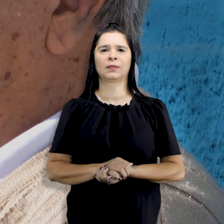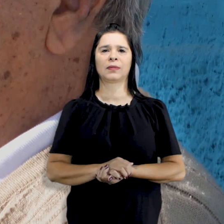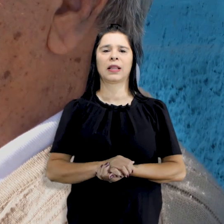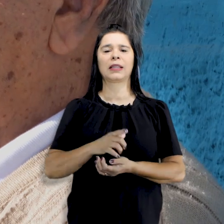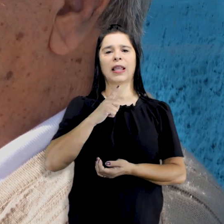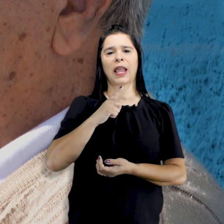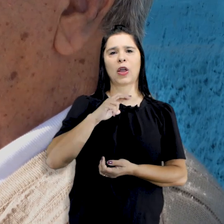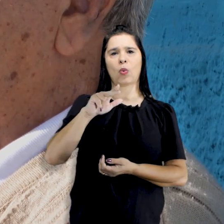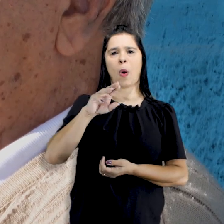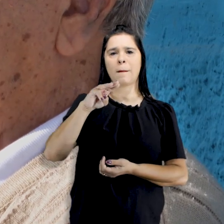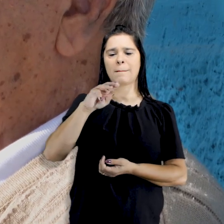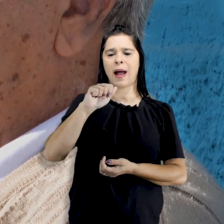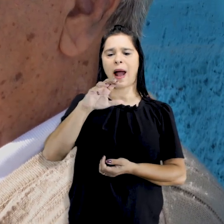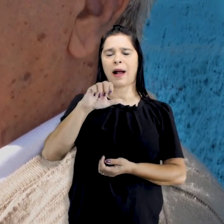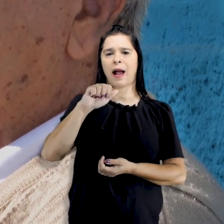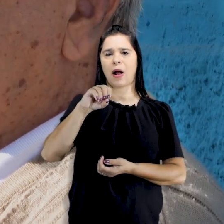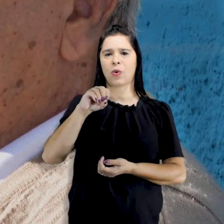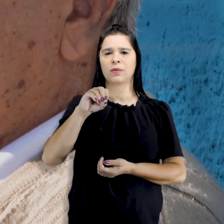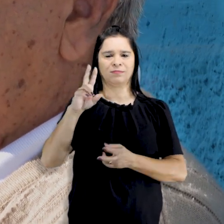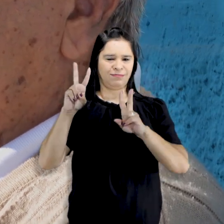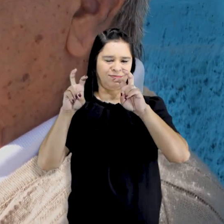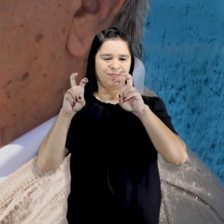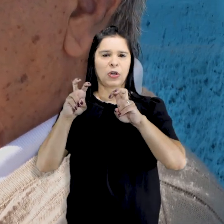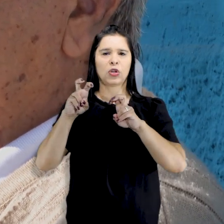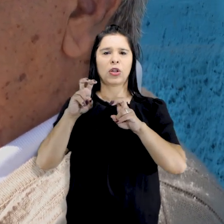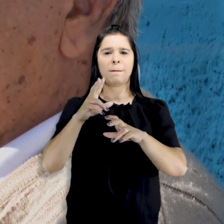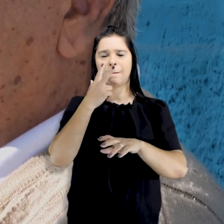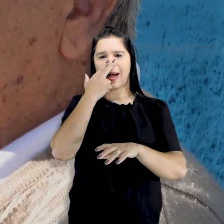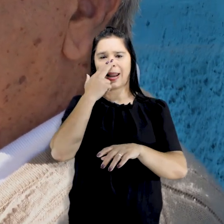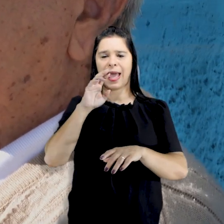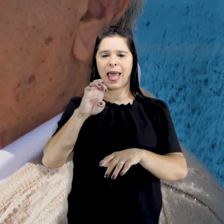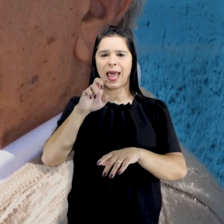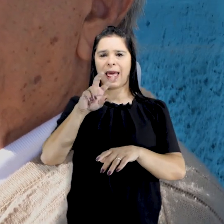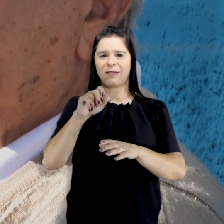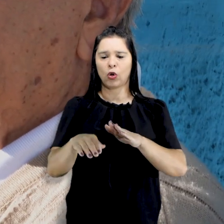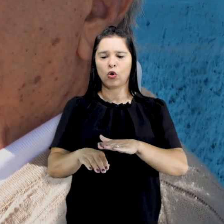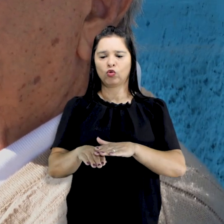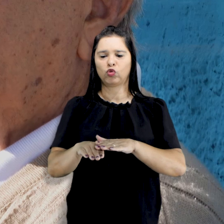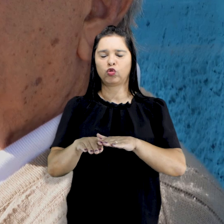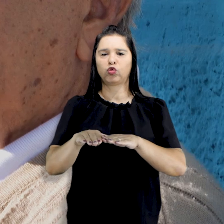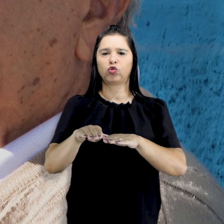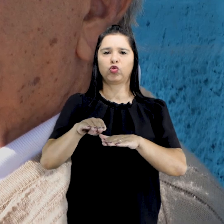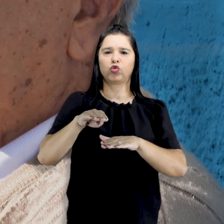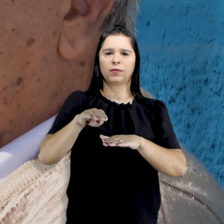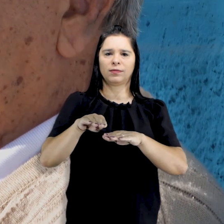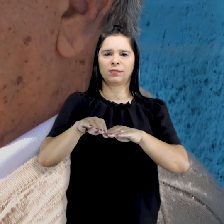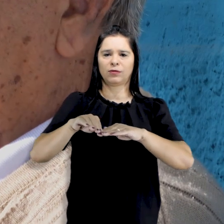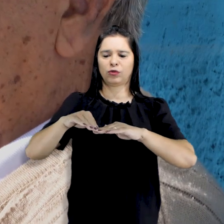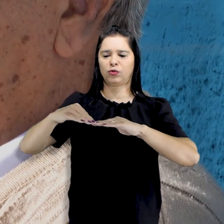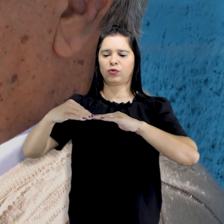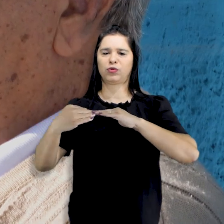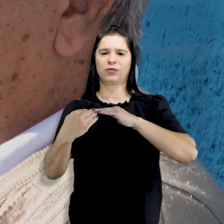nós falamos na gíria popular, um elevador, que suspende ele, você gira ele no eixo do macaco.